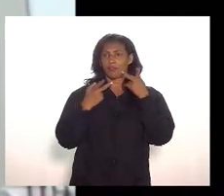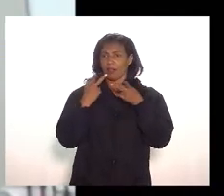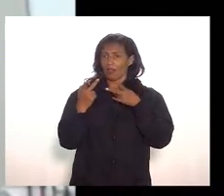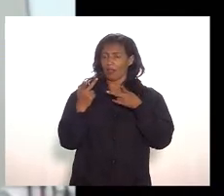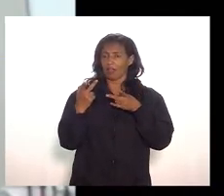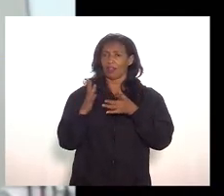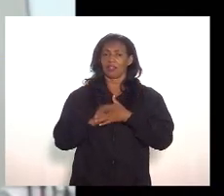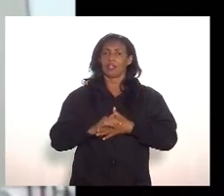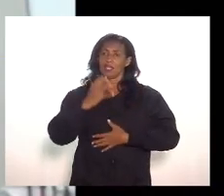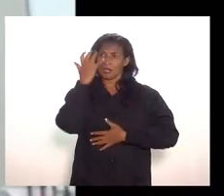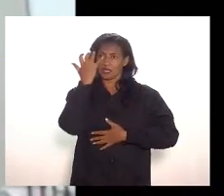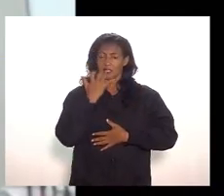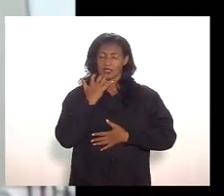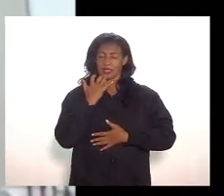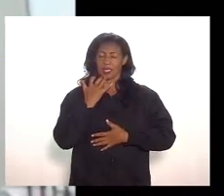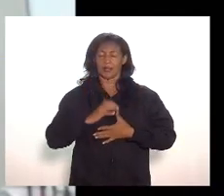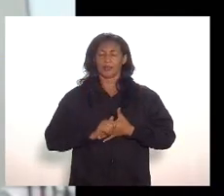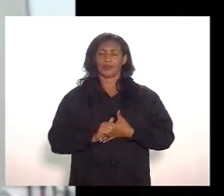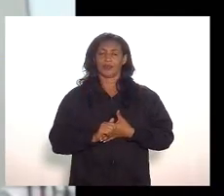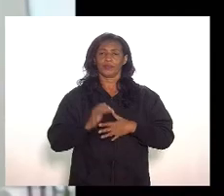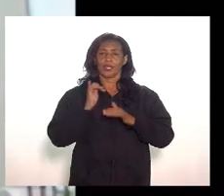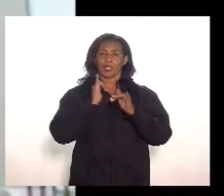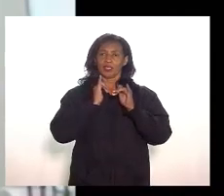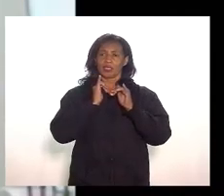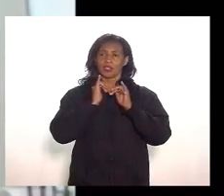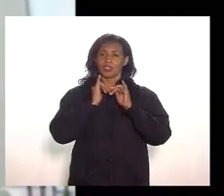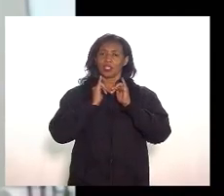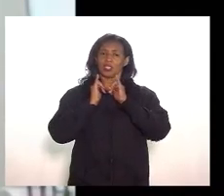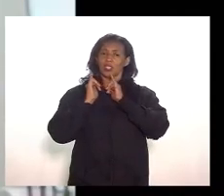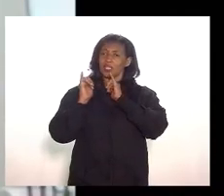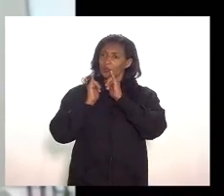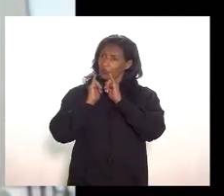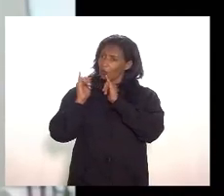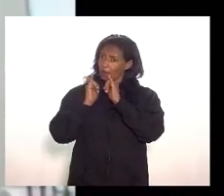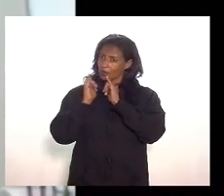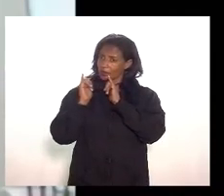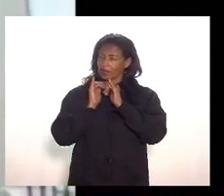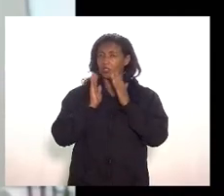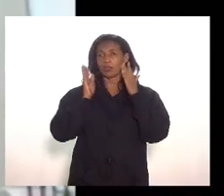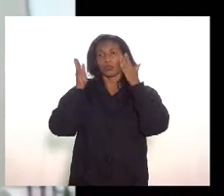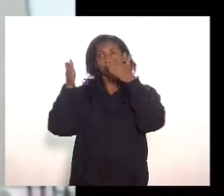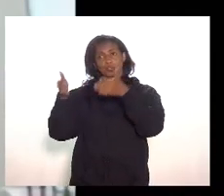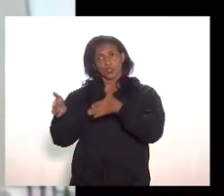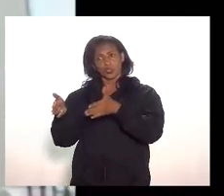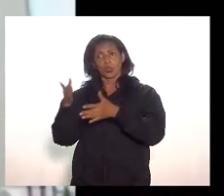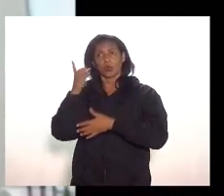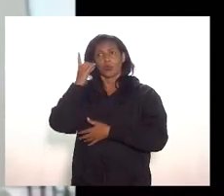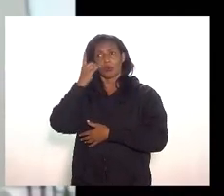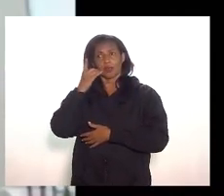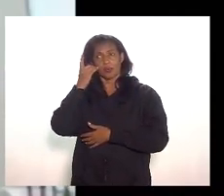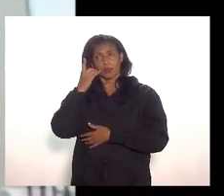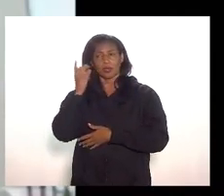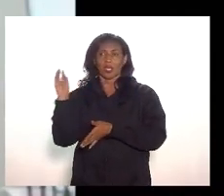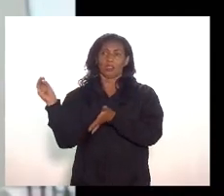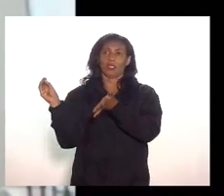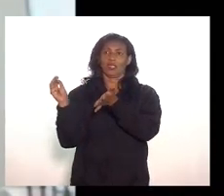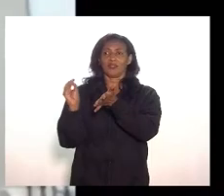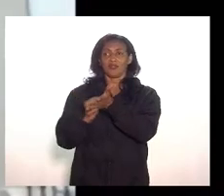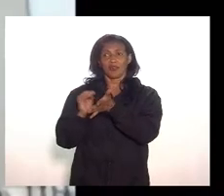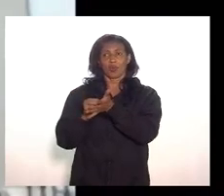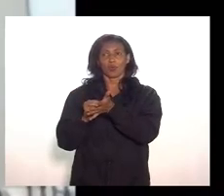grave que essas informações tenham sido encaminhadas para uma deputada e não tenham sido encaminhadas formalmente para quem requereu, nem